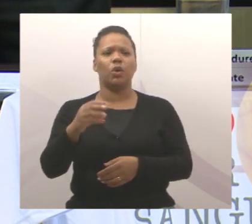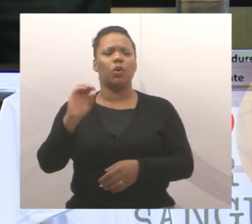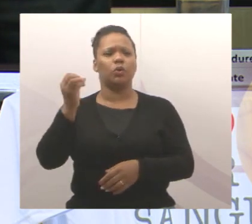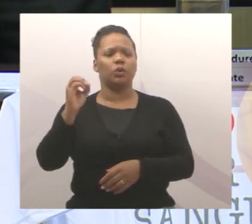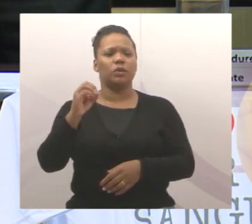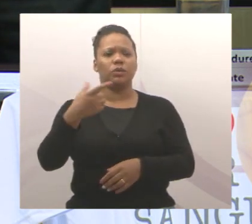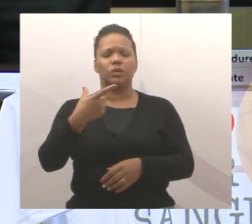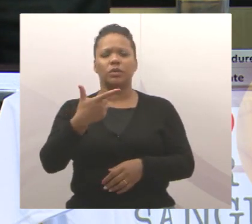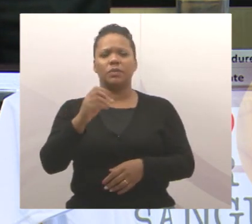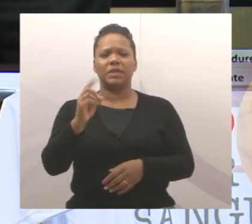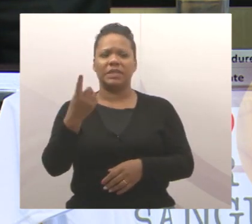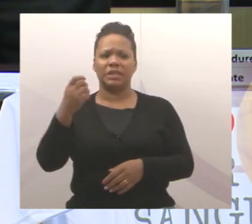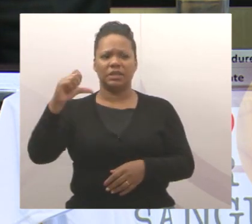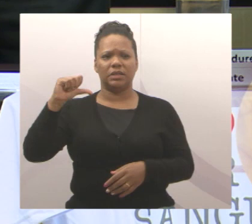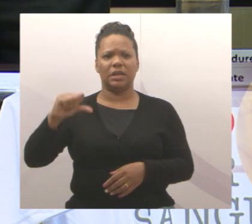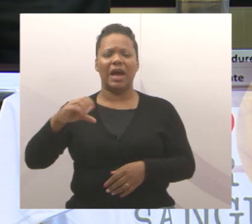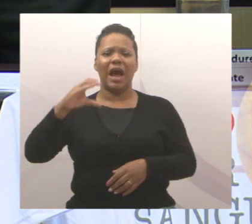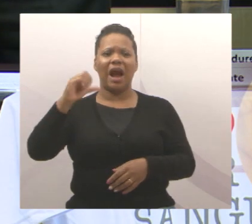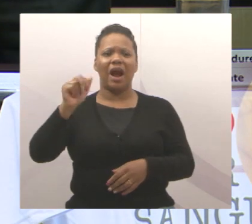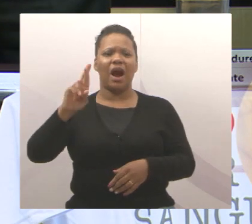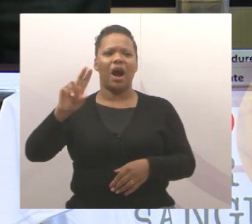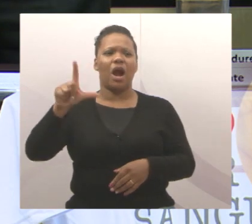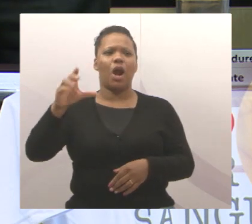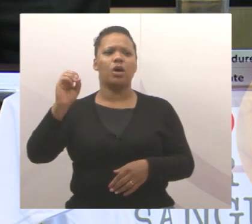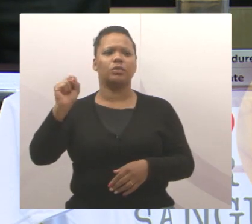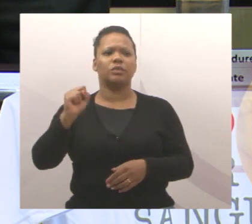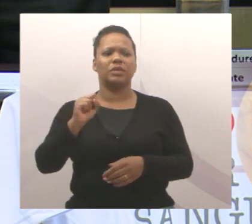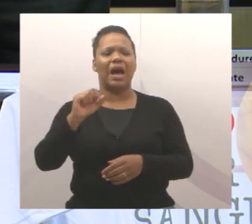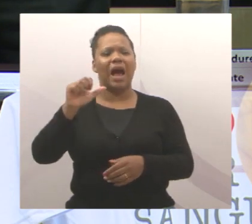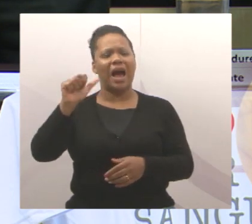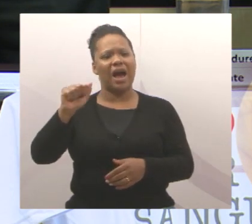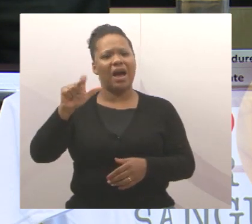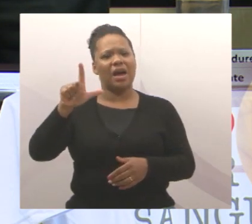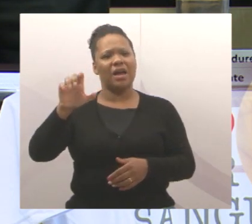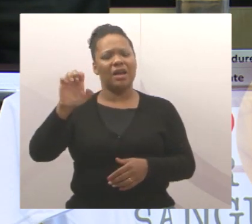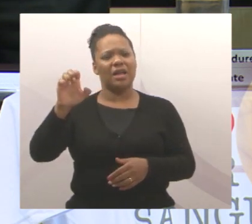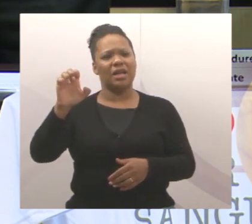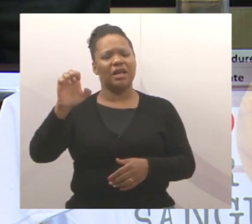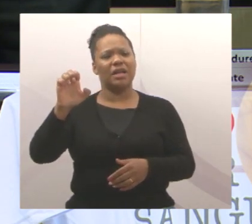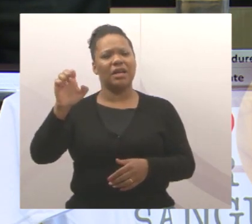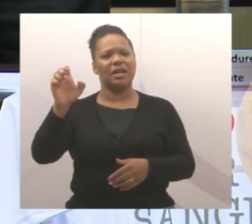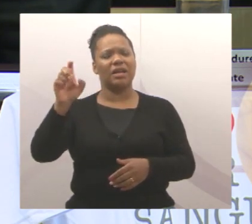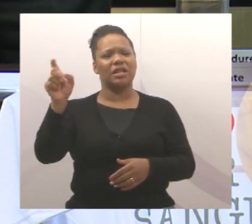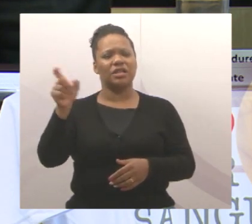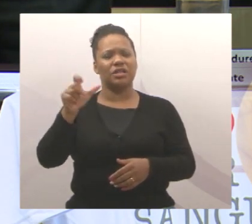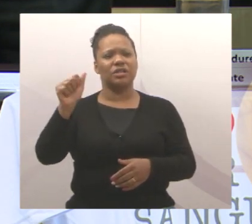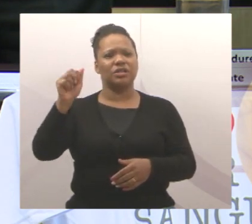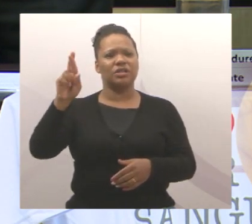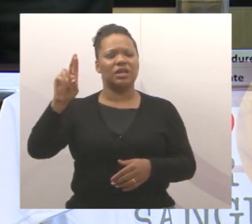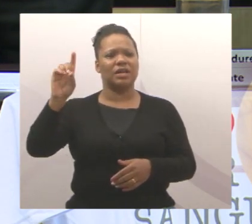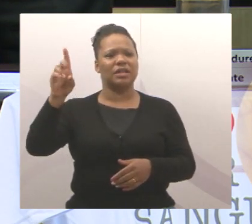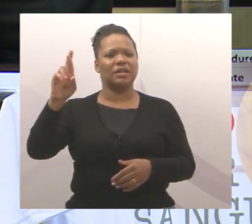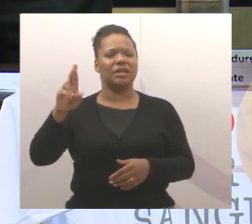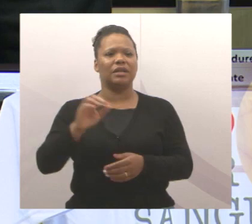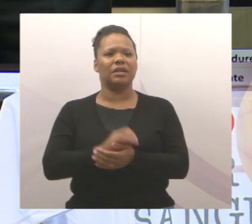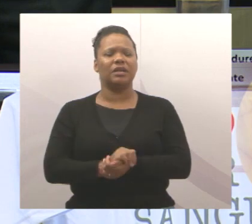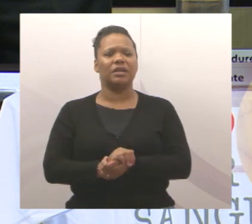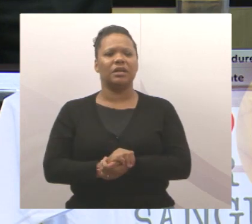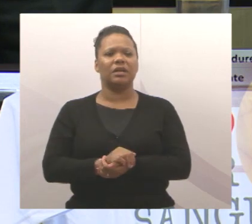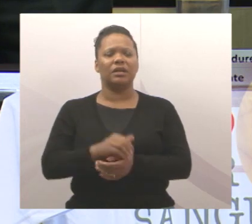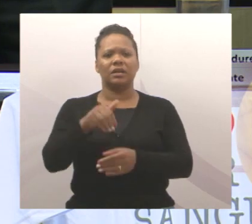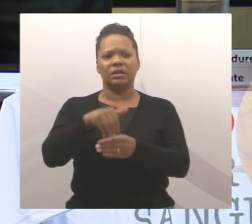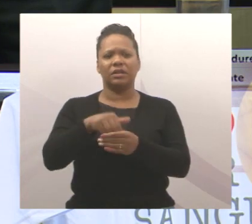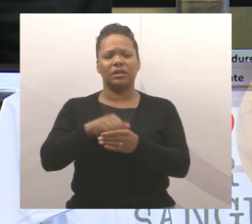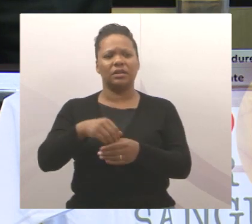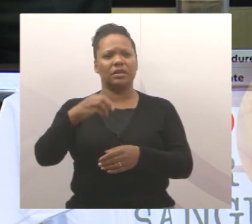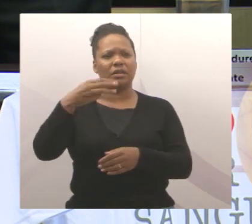de 2019, Carlos Alexandre Santana dos Santos Rosa, título de eleitor, número